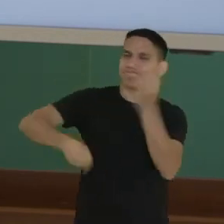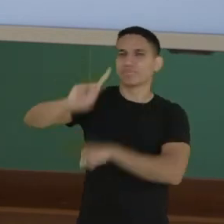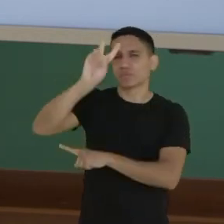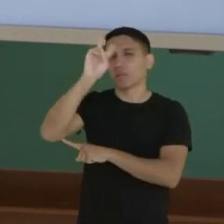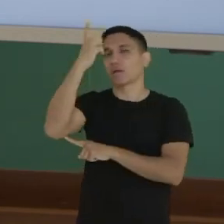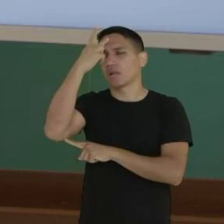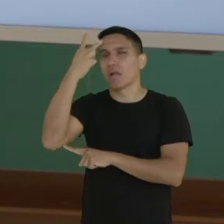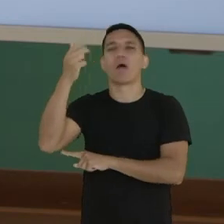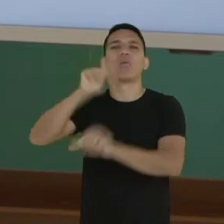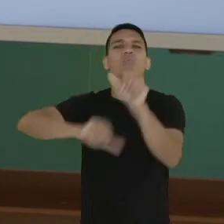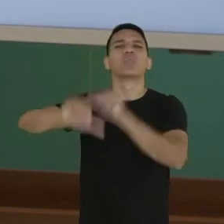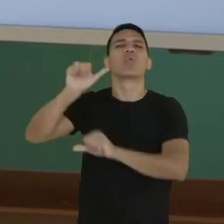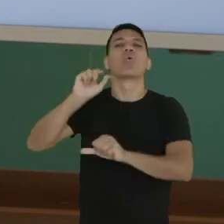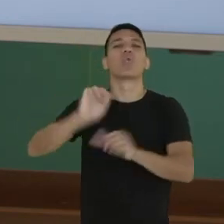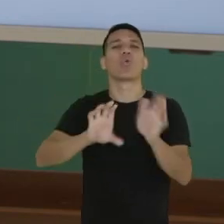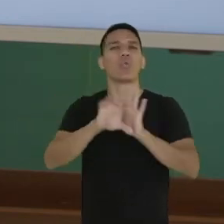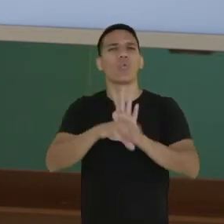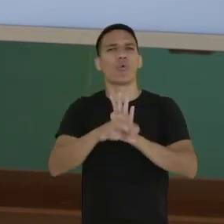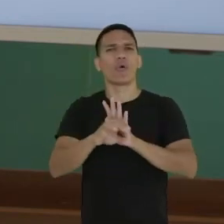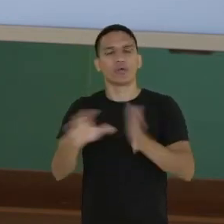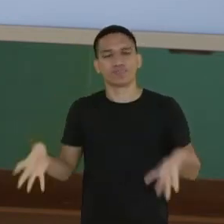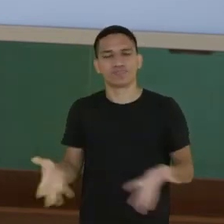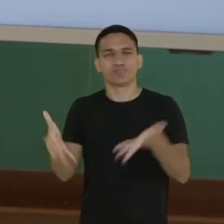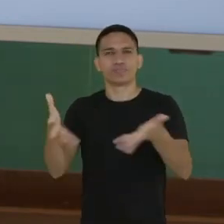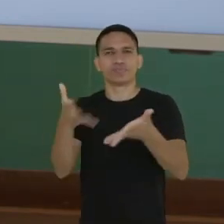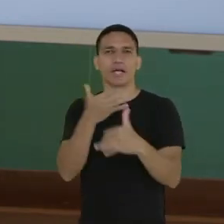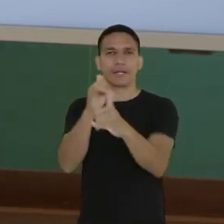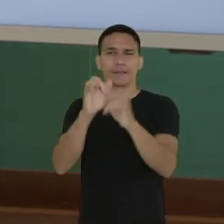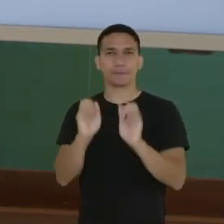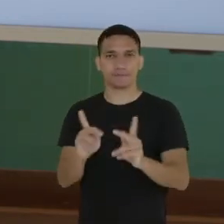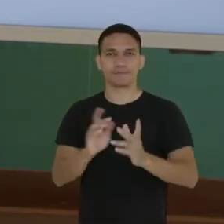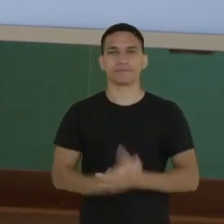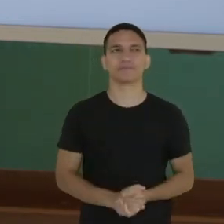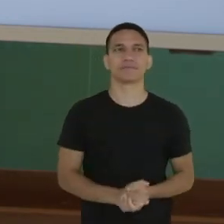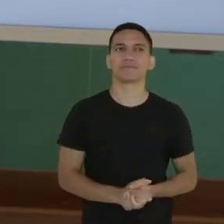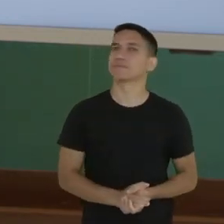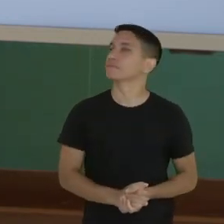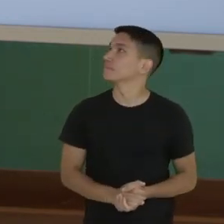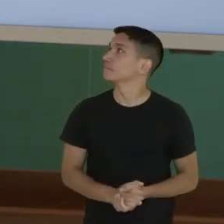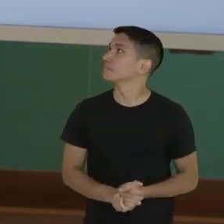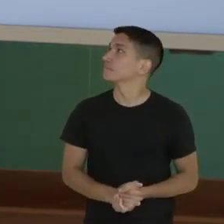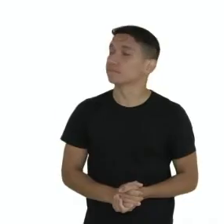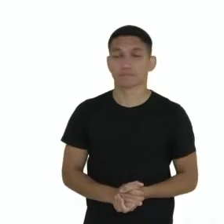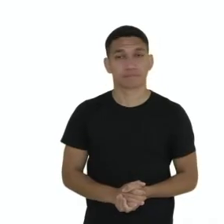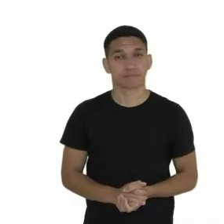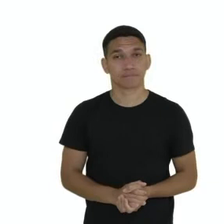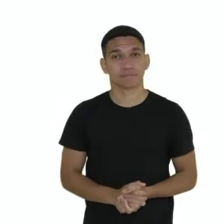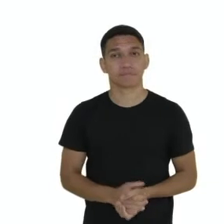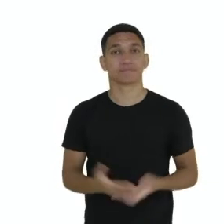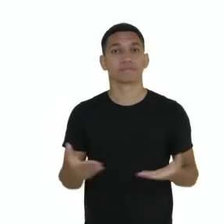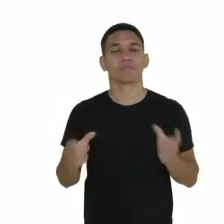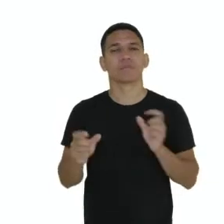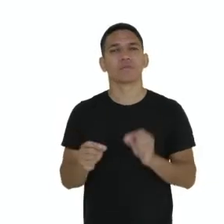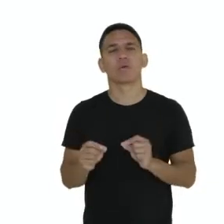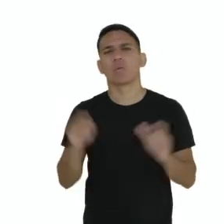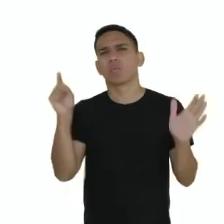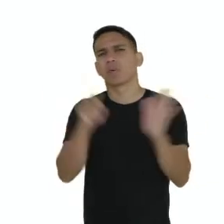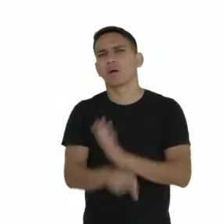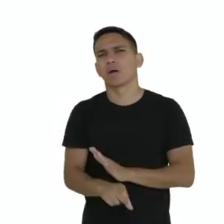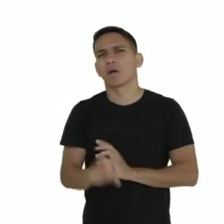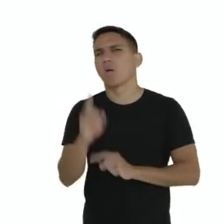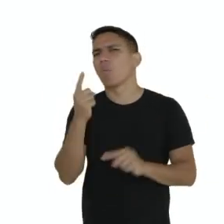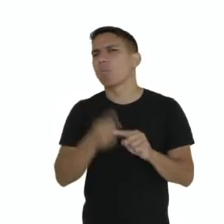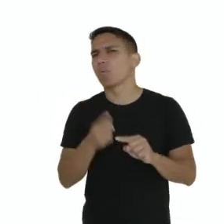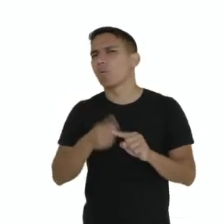de geração de energia. Ok? Bem, qual a importância de se usar